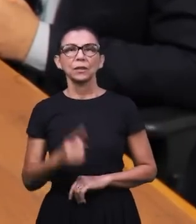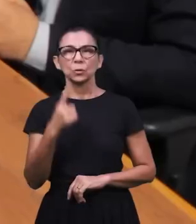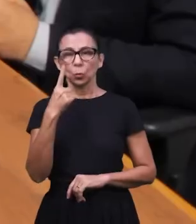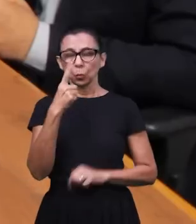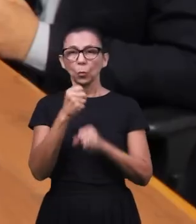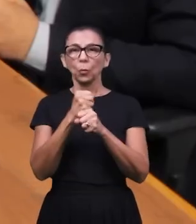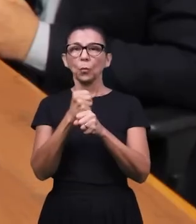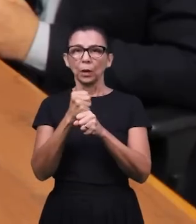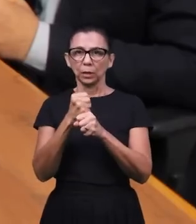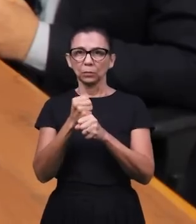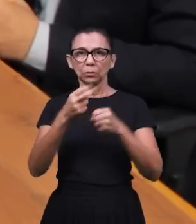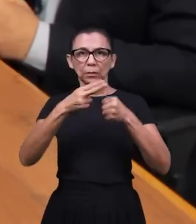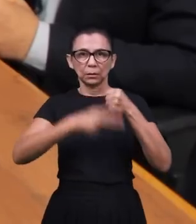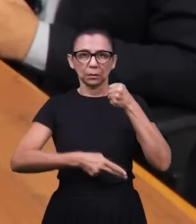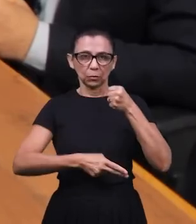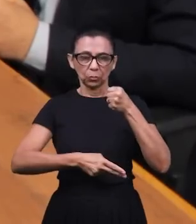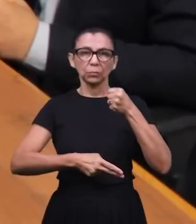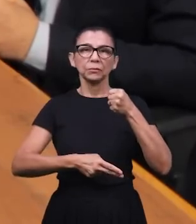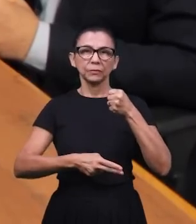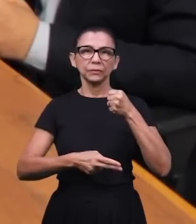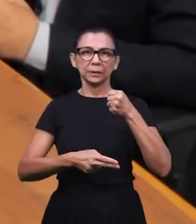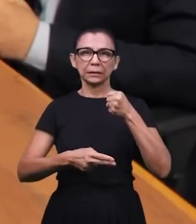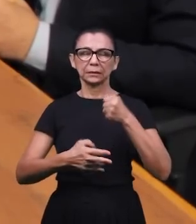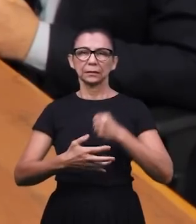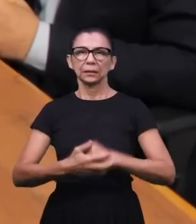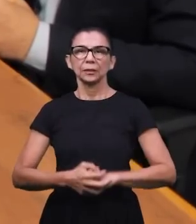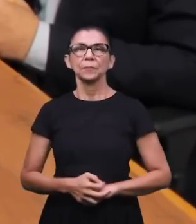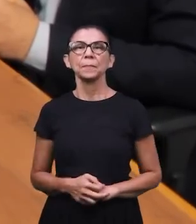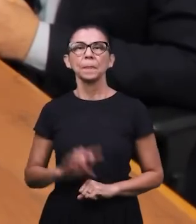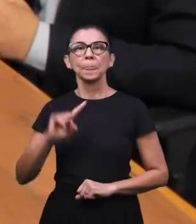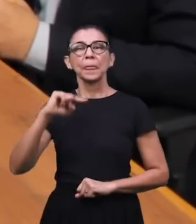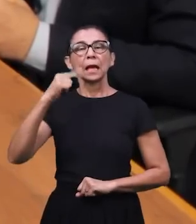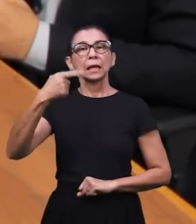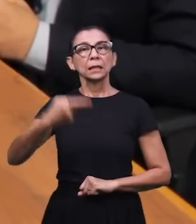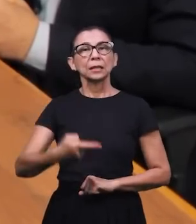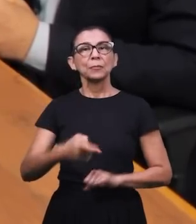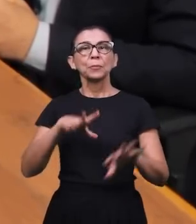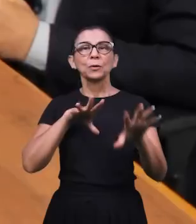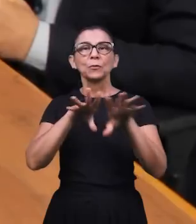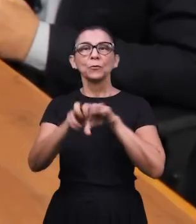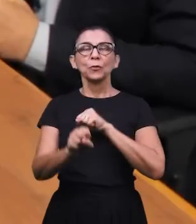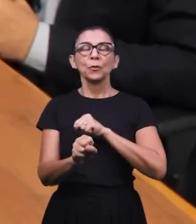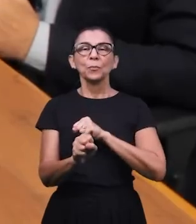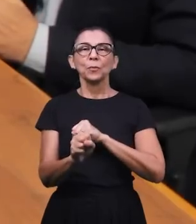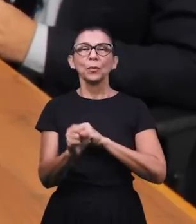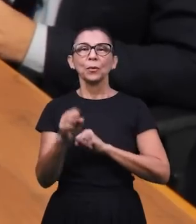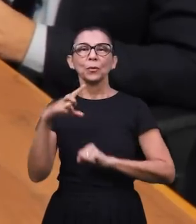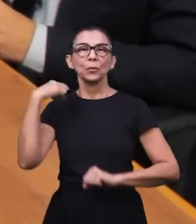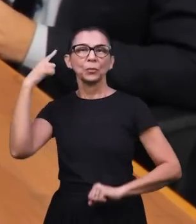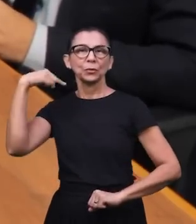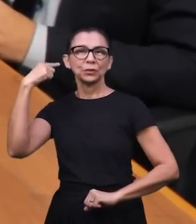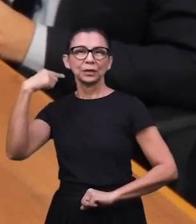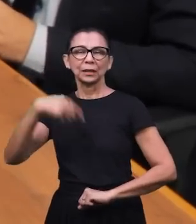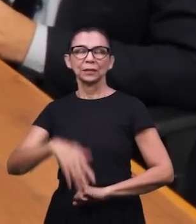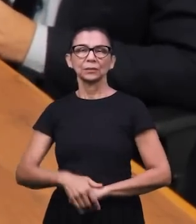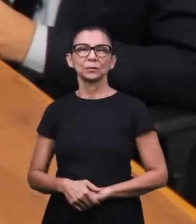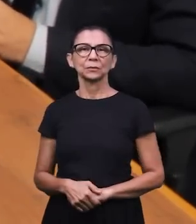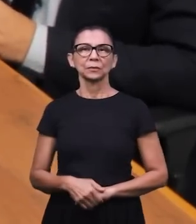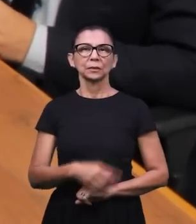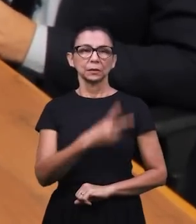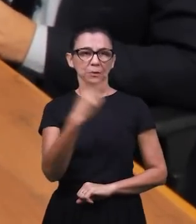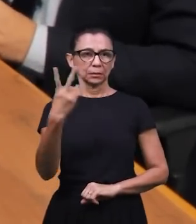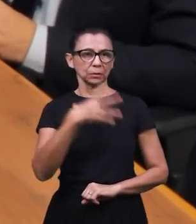História. Lá dentro da UFES, ele fez a prova e foi para a área de Direito, formou em Direito, pronto. Formou em Direito. Entendeu? Você tem 2 filhos, um é